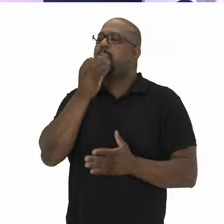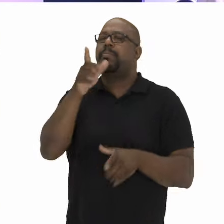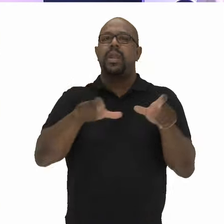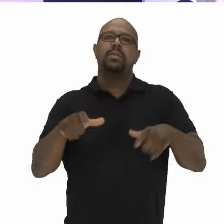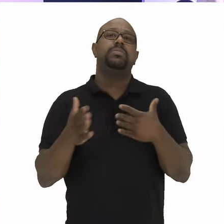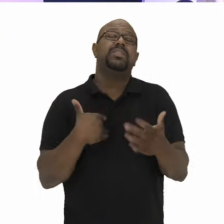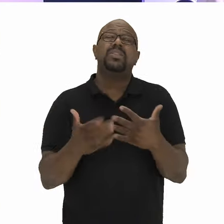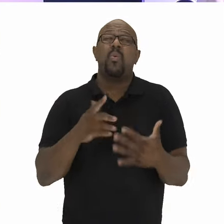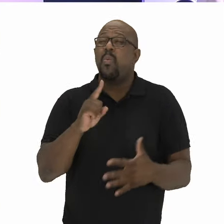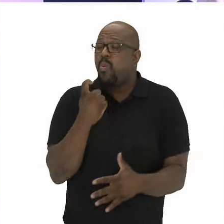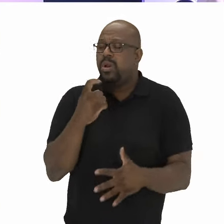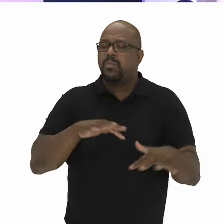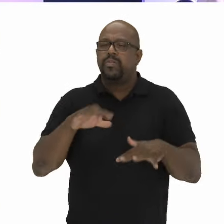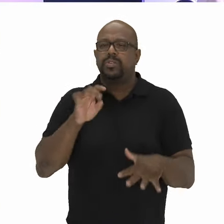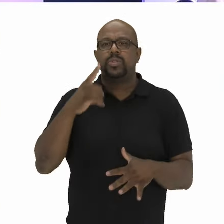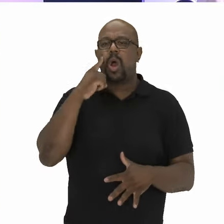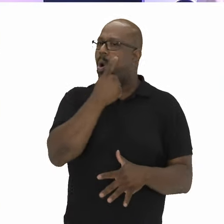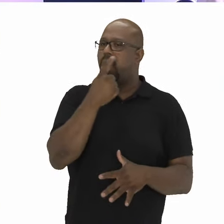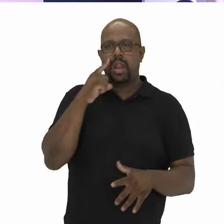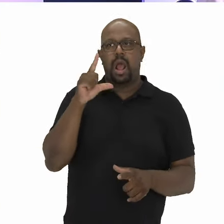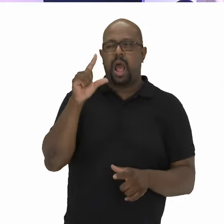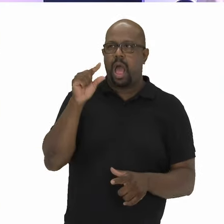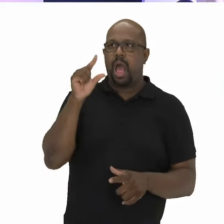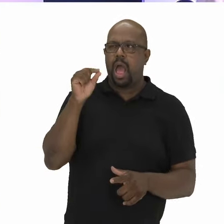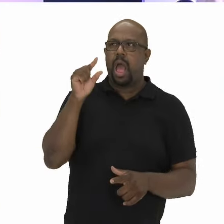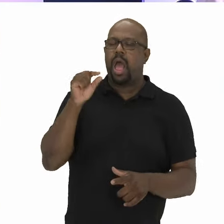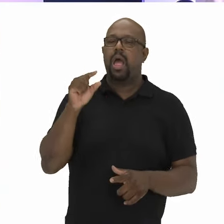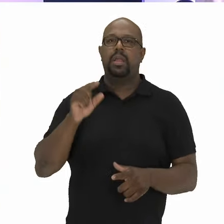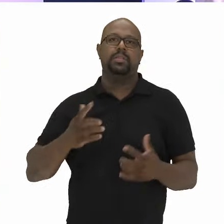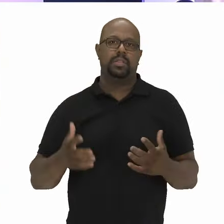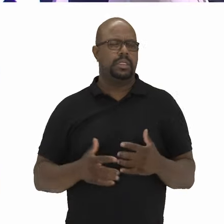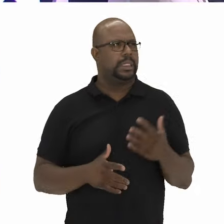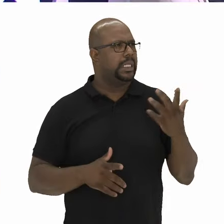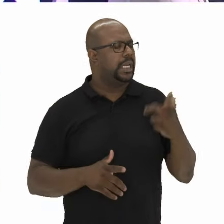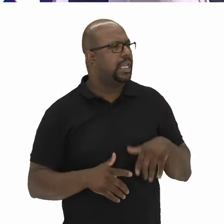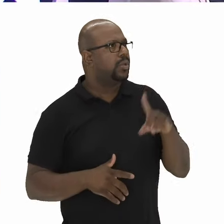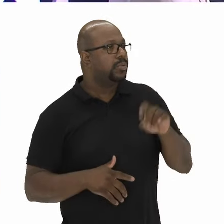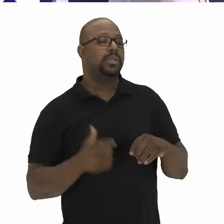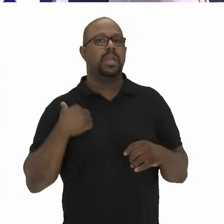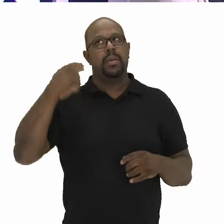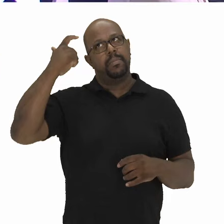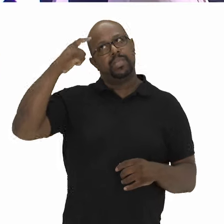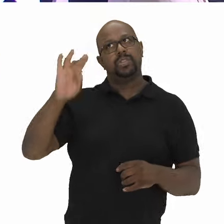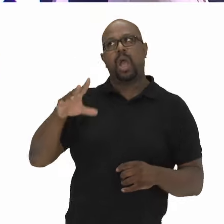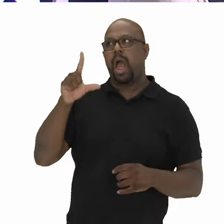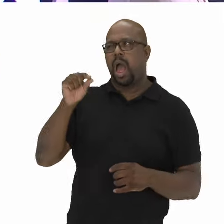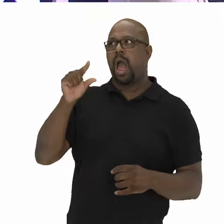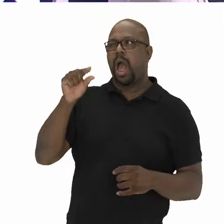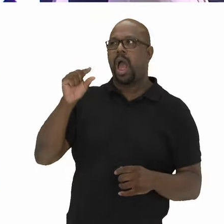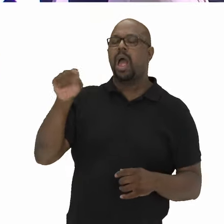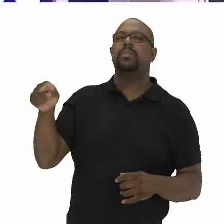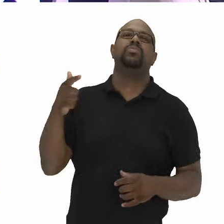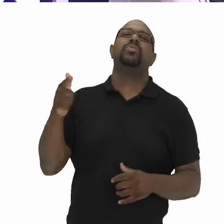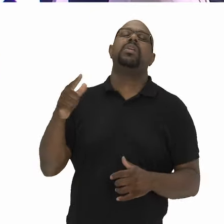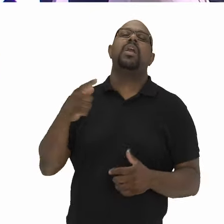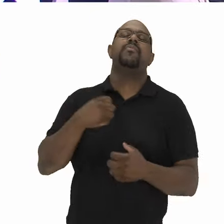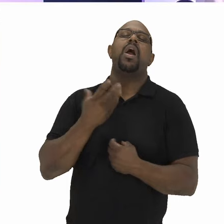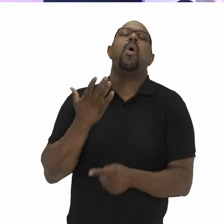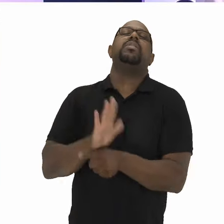comum mesmo que seu único movimento seja piscar os olhos Ai que lindo e a gente sempre acha que quem só pisca um